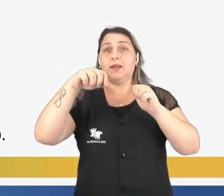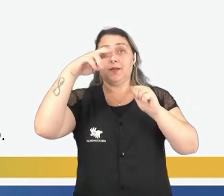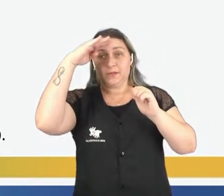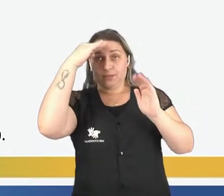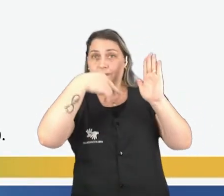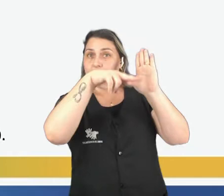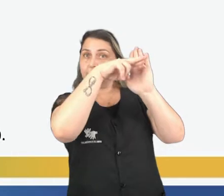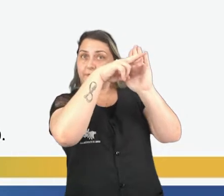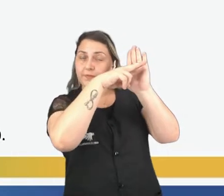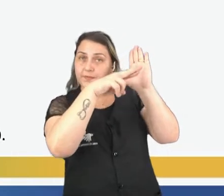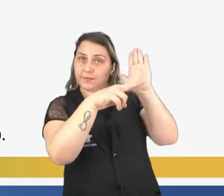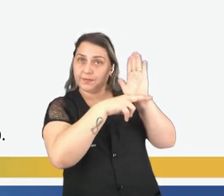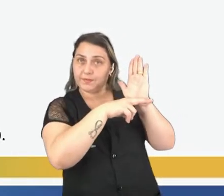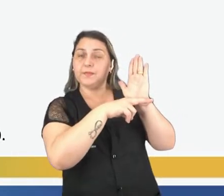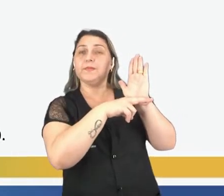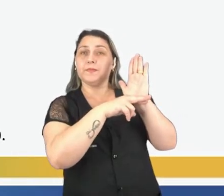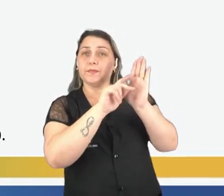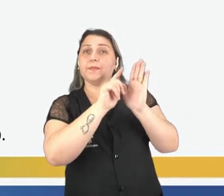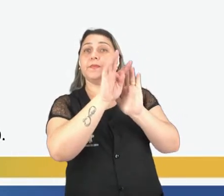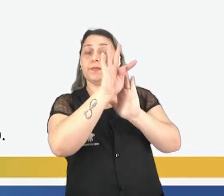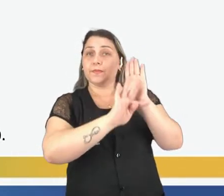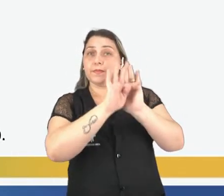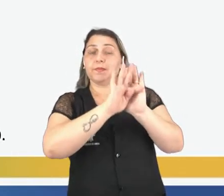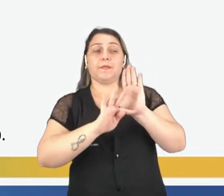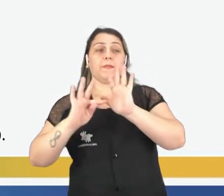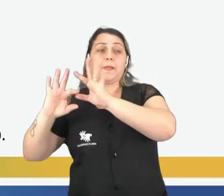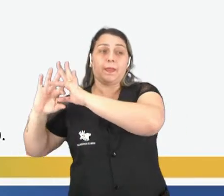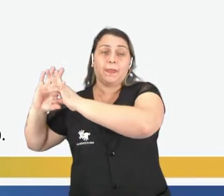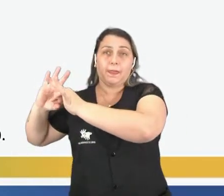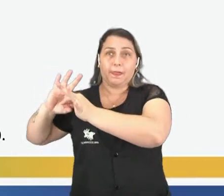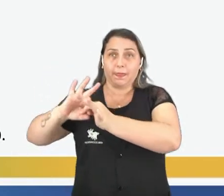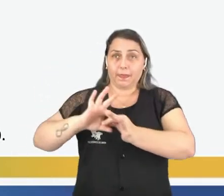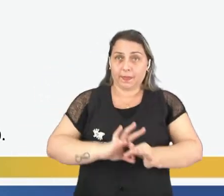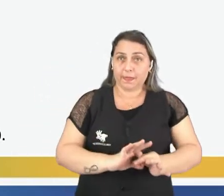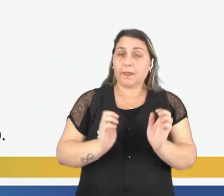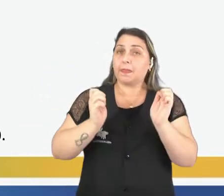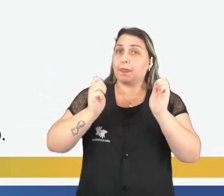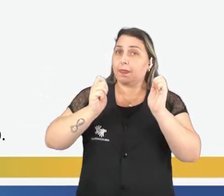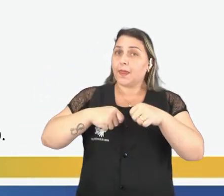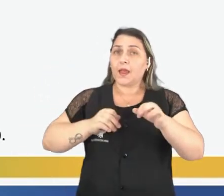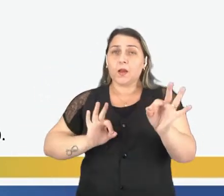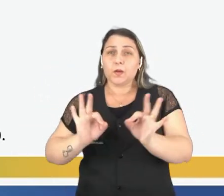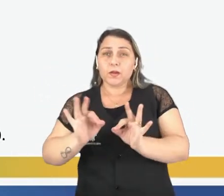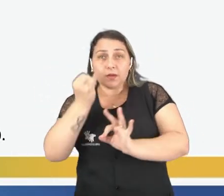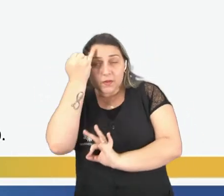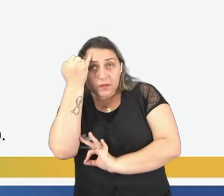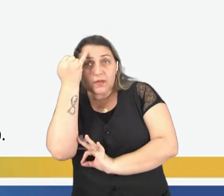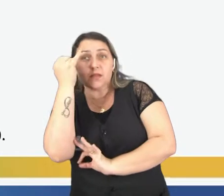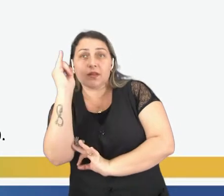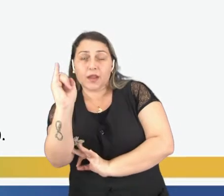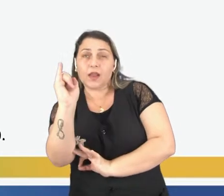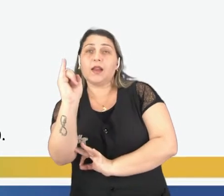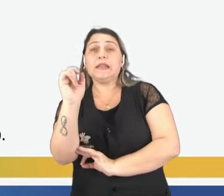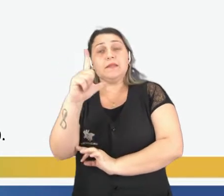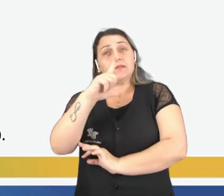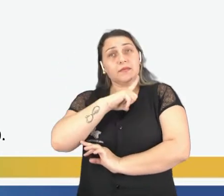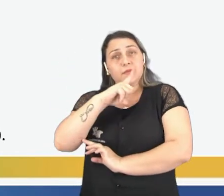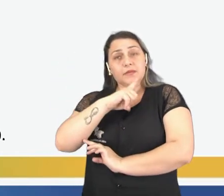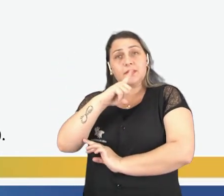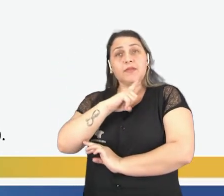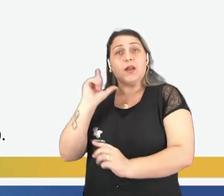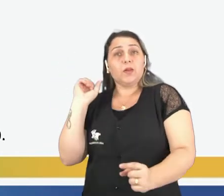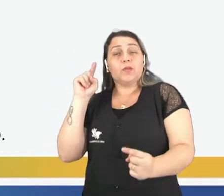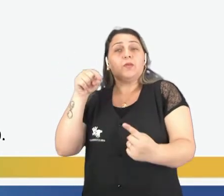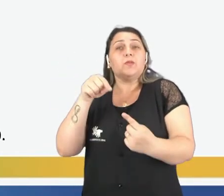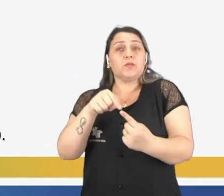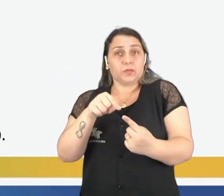fatores textuais. A coerência permite a organização das ideias de modo que se obtenha um